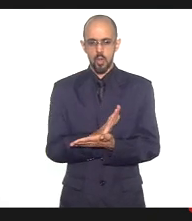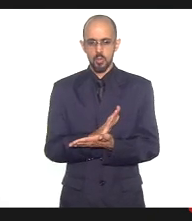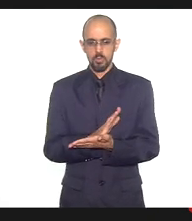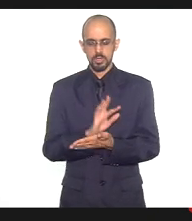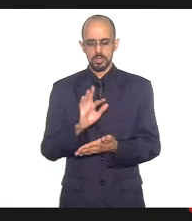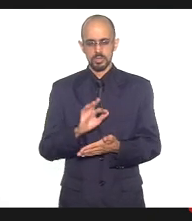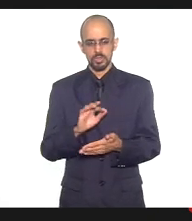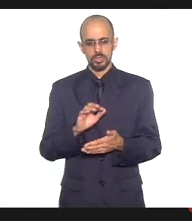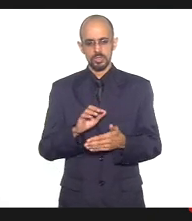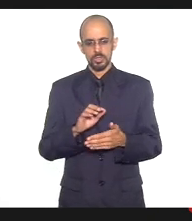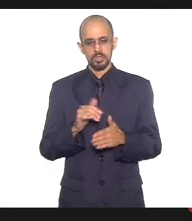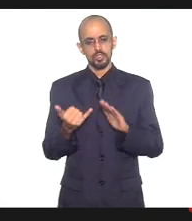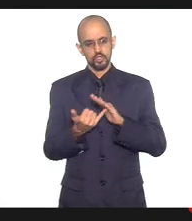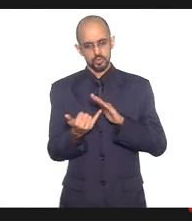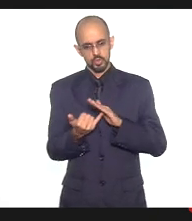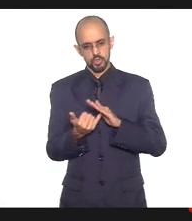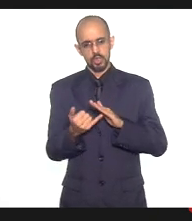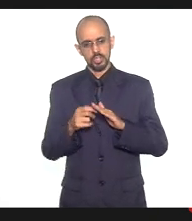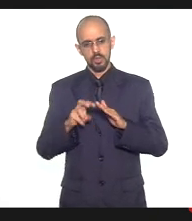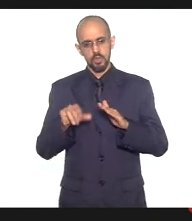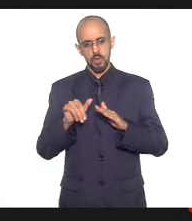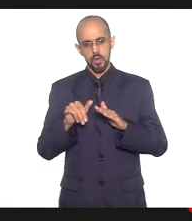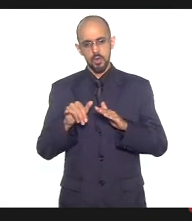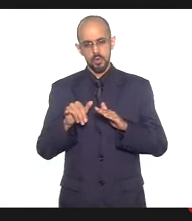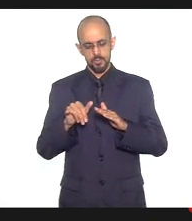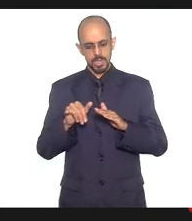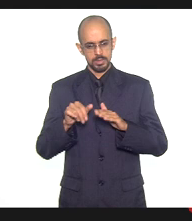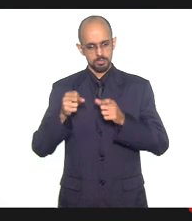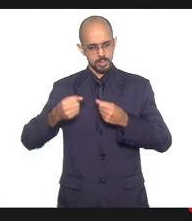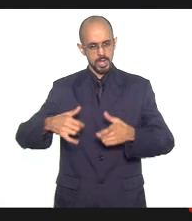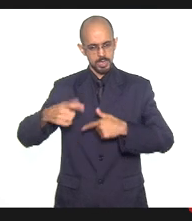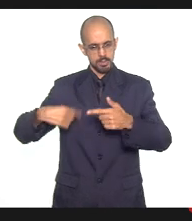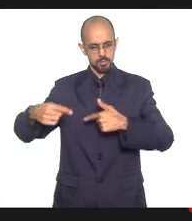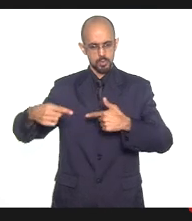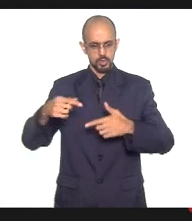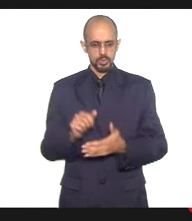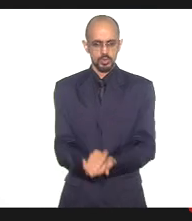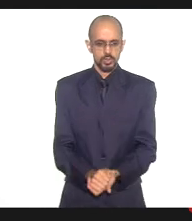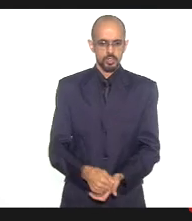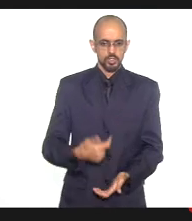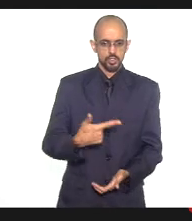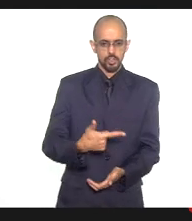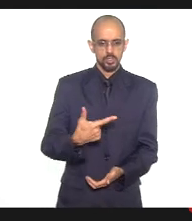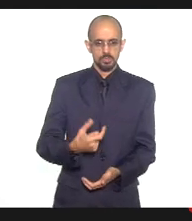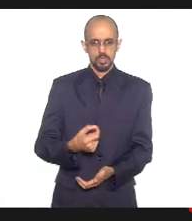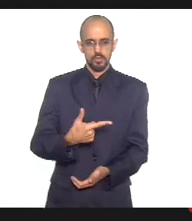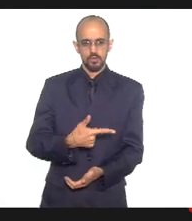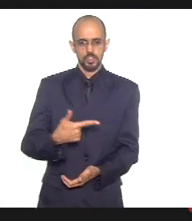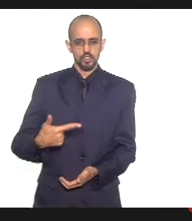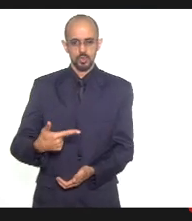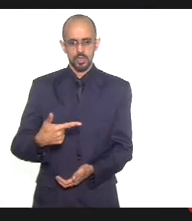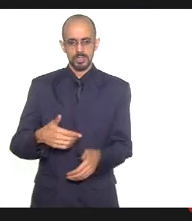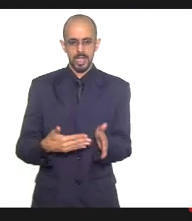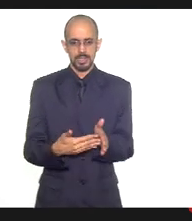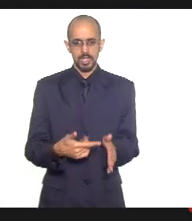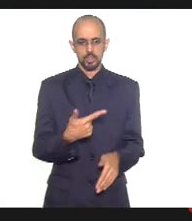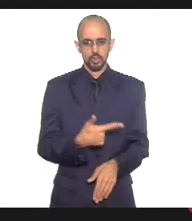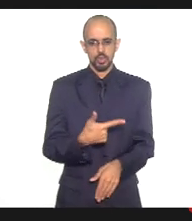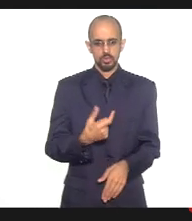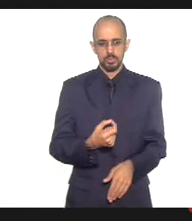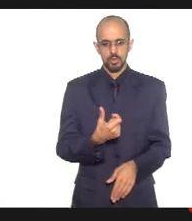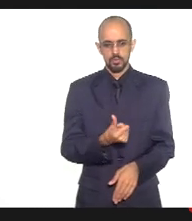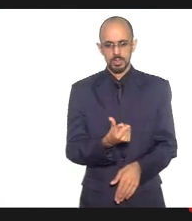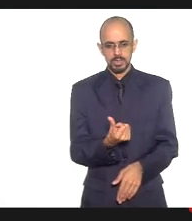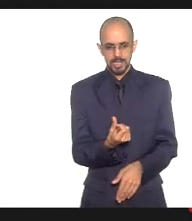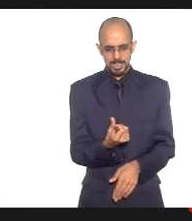seguida. E olhando um pouquinho para frente, nos próximos 5 anos, de 2022 a 2026, a gente tem um plano de investir algo